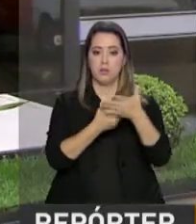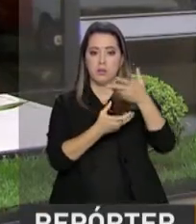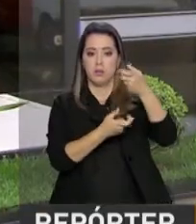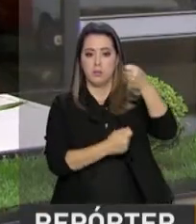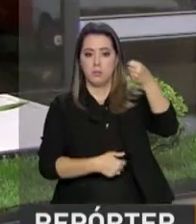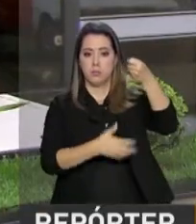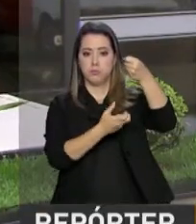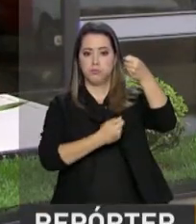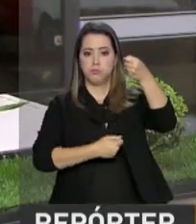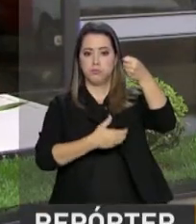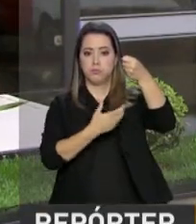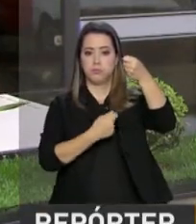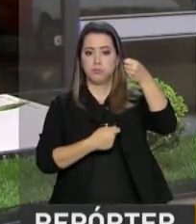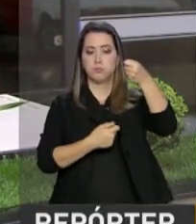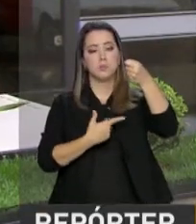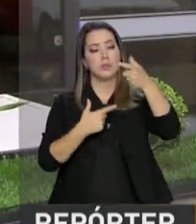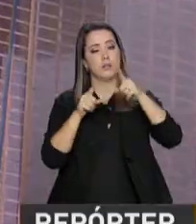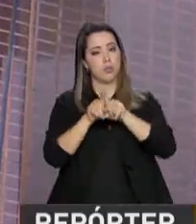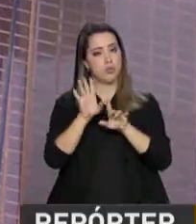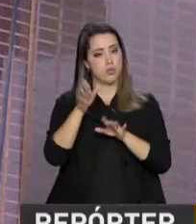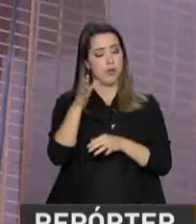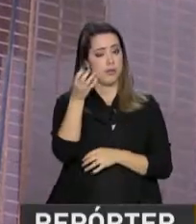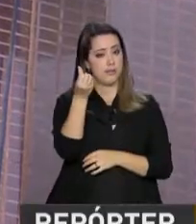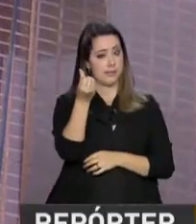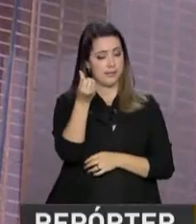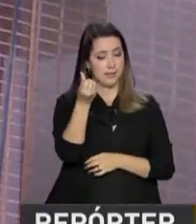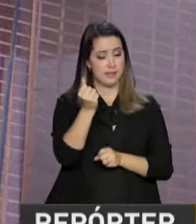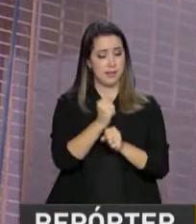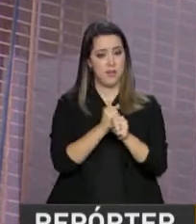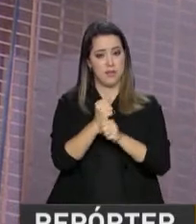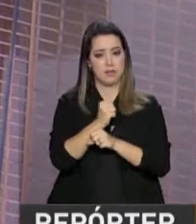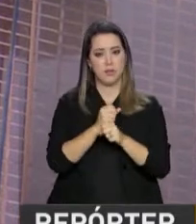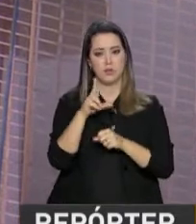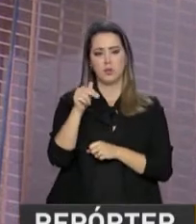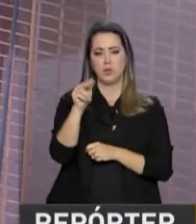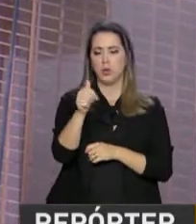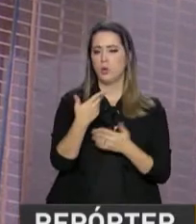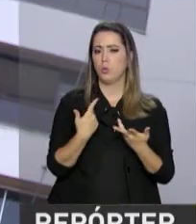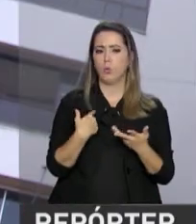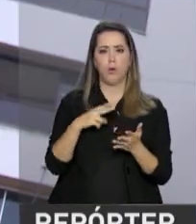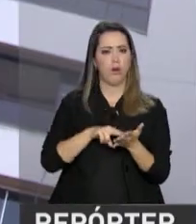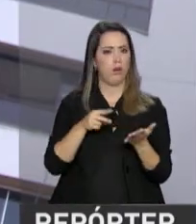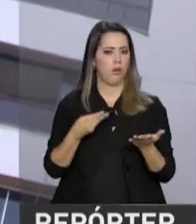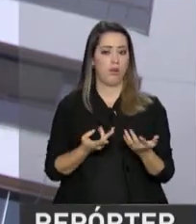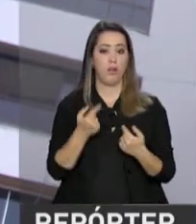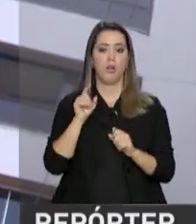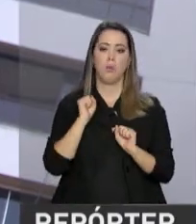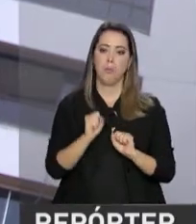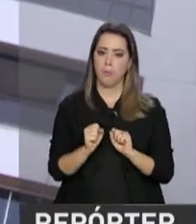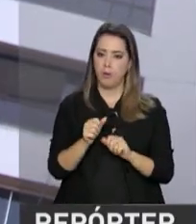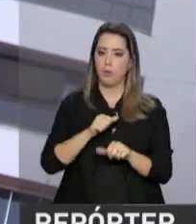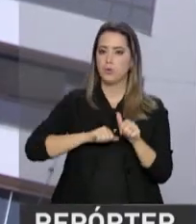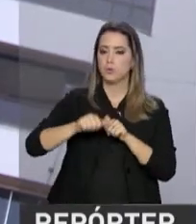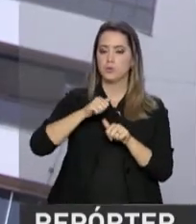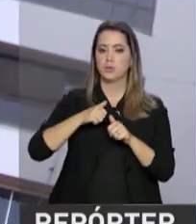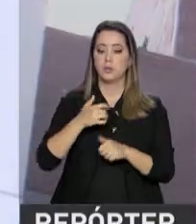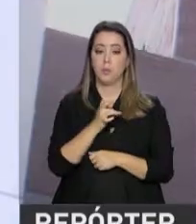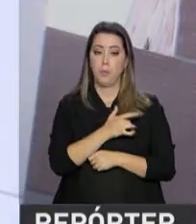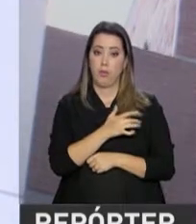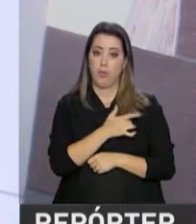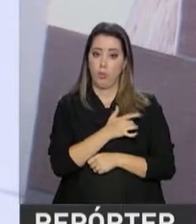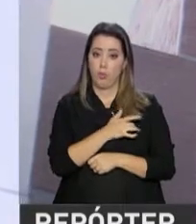nessa atividade há seis anos e nunca sofreu nenhum acidente ele garante que pode driblar o medo da altura